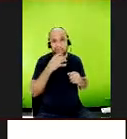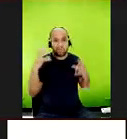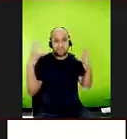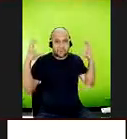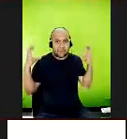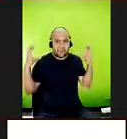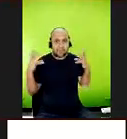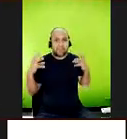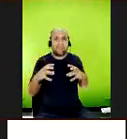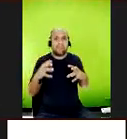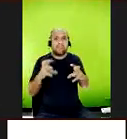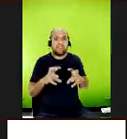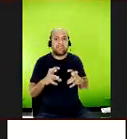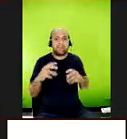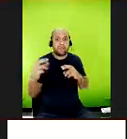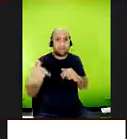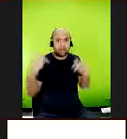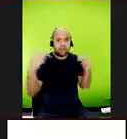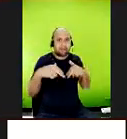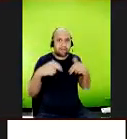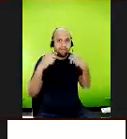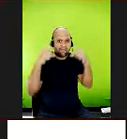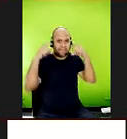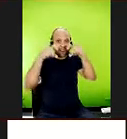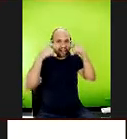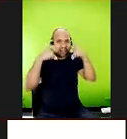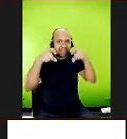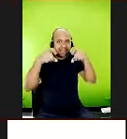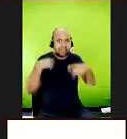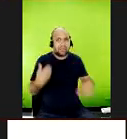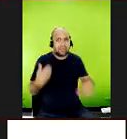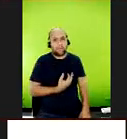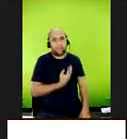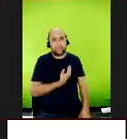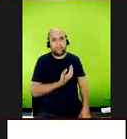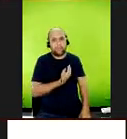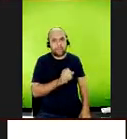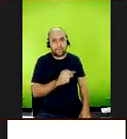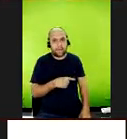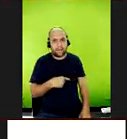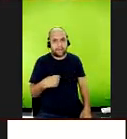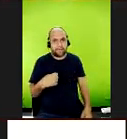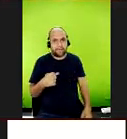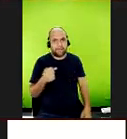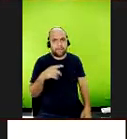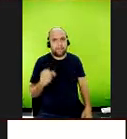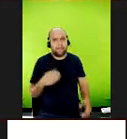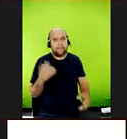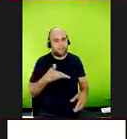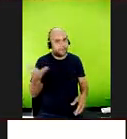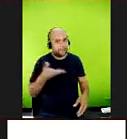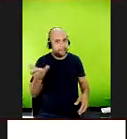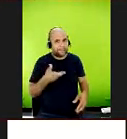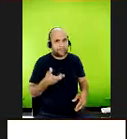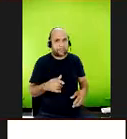cabelo aqui em volta à venda minha direção como se desse tamanho ele é meu amiguinho Será que o gatinho não vou eu vaso corro